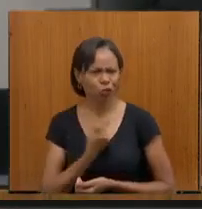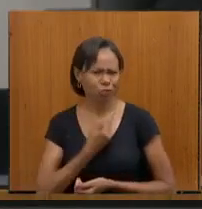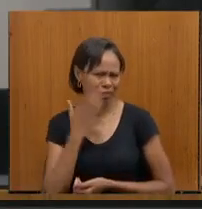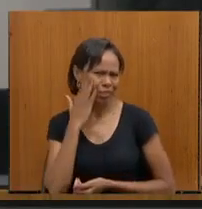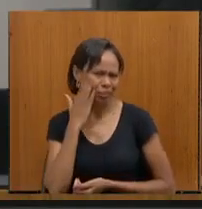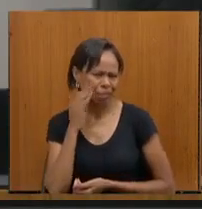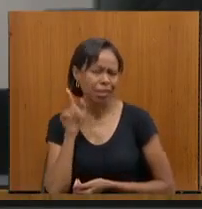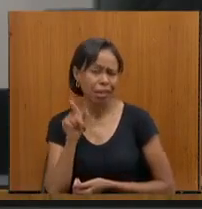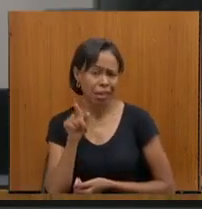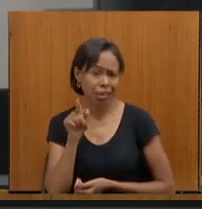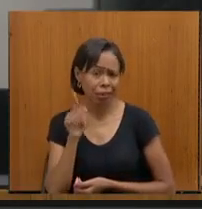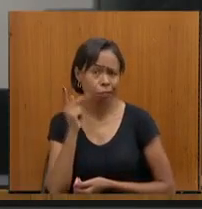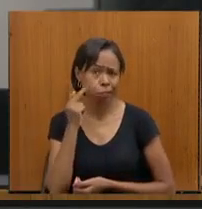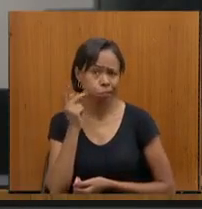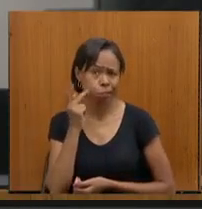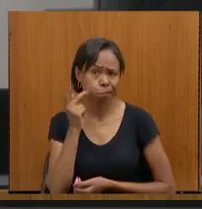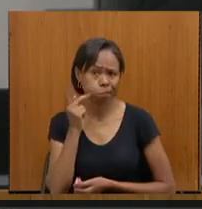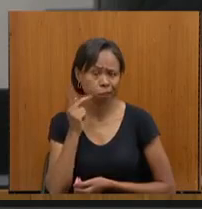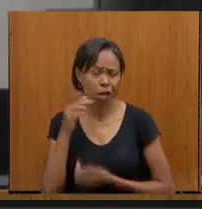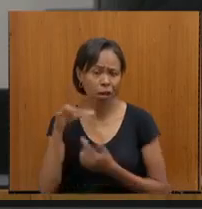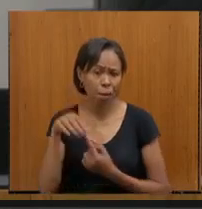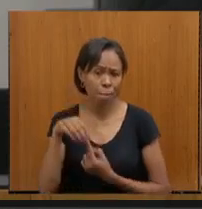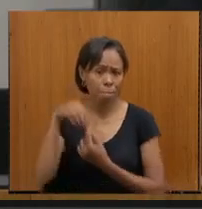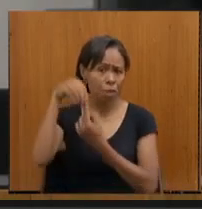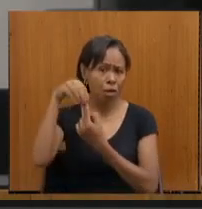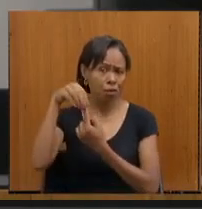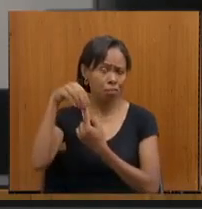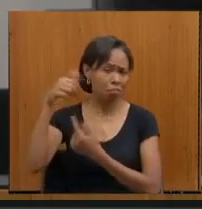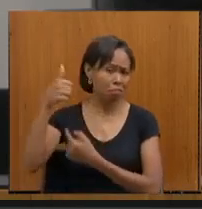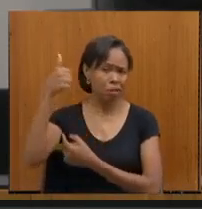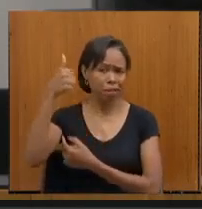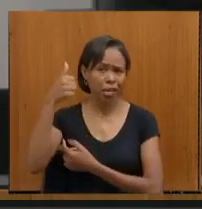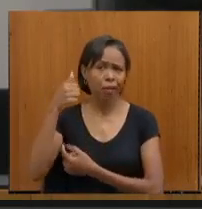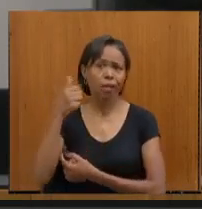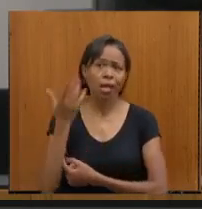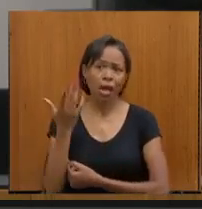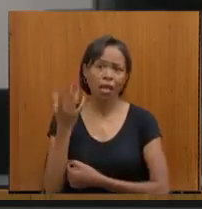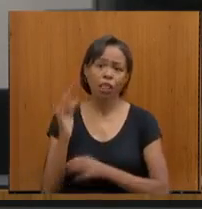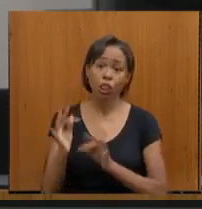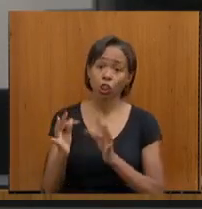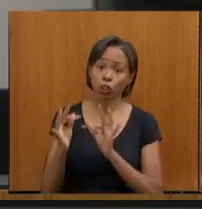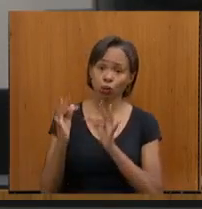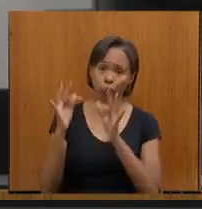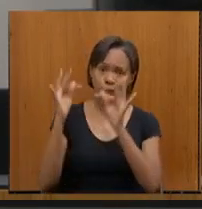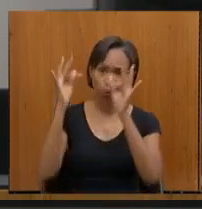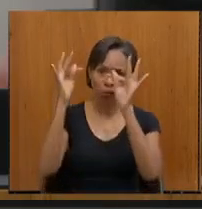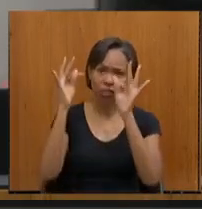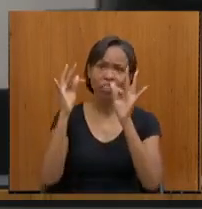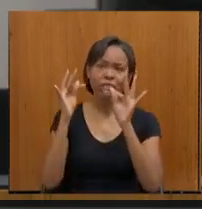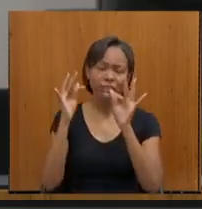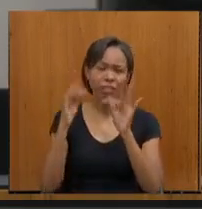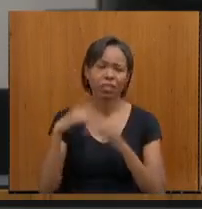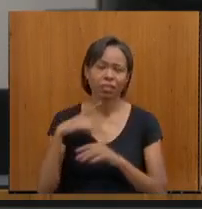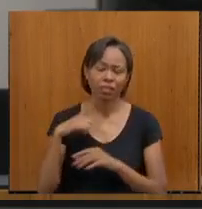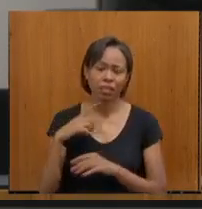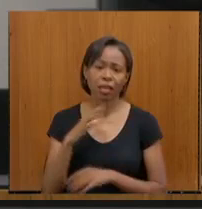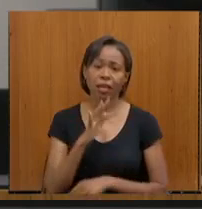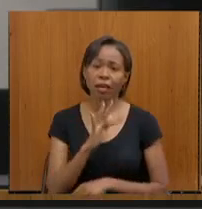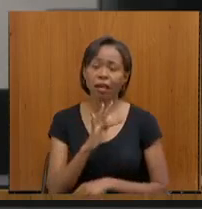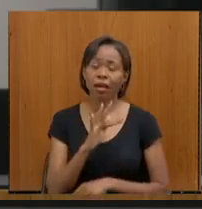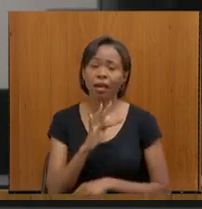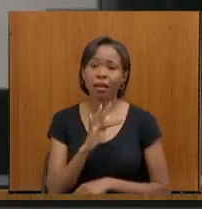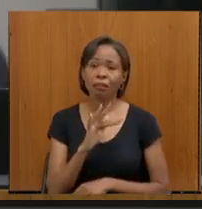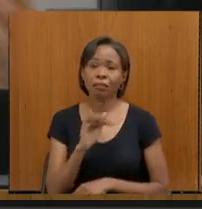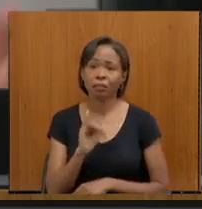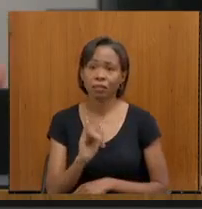e o Ceará lidera hoje é essa tá Bom dia e esses a Federação